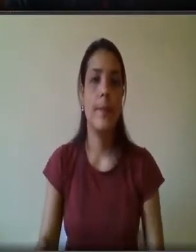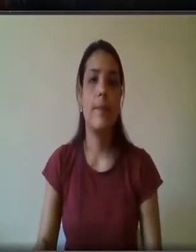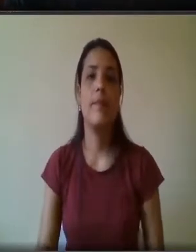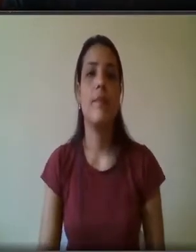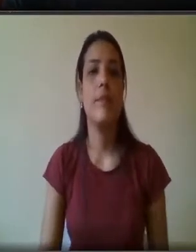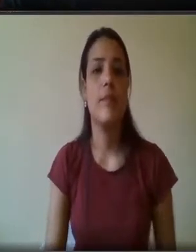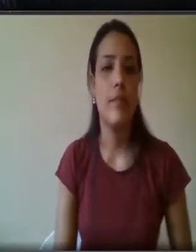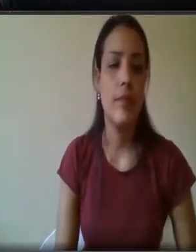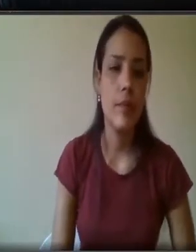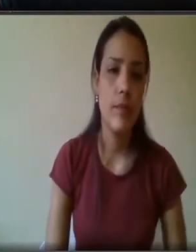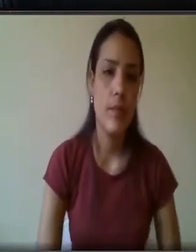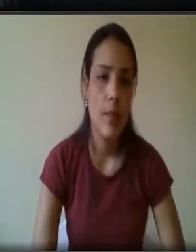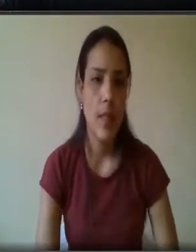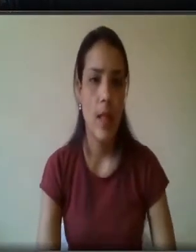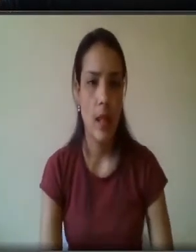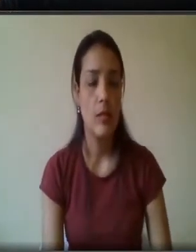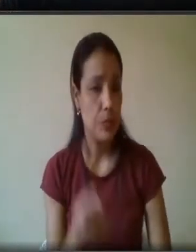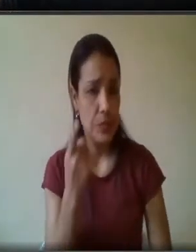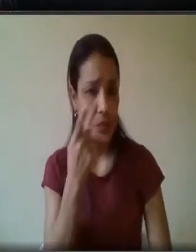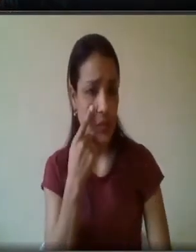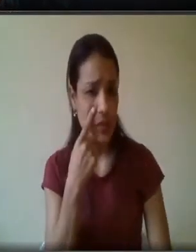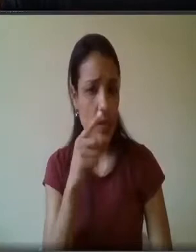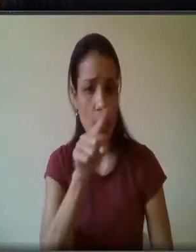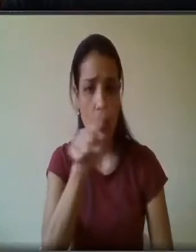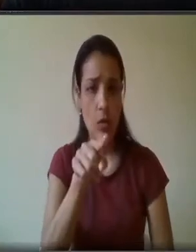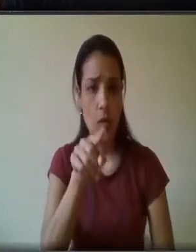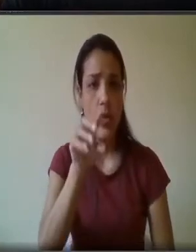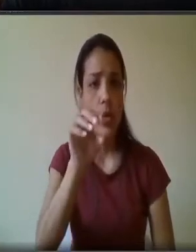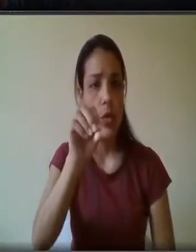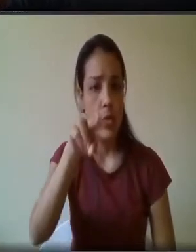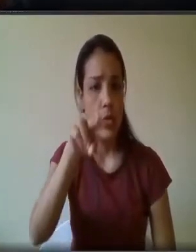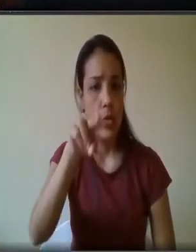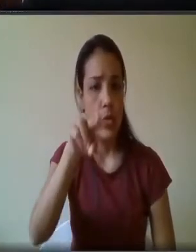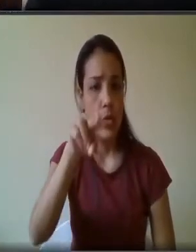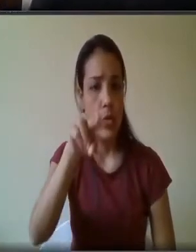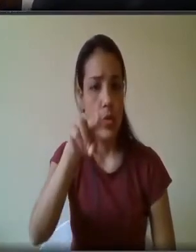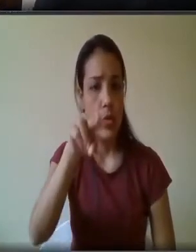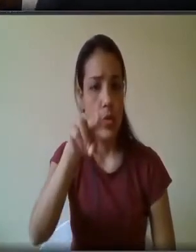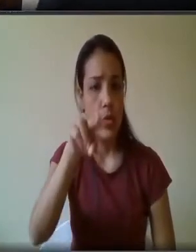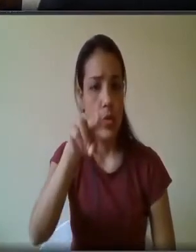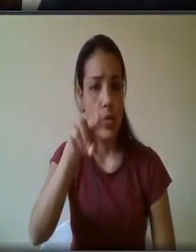ó, zona de expansão. Está lá a crosta, a litosfera. Tá?